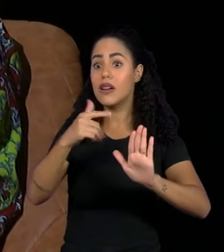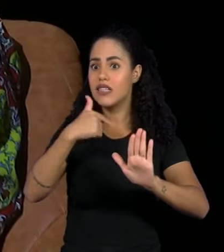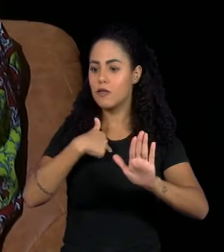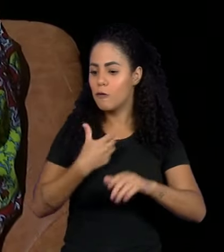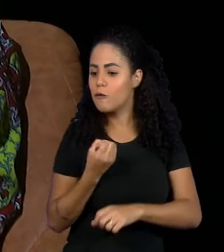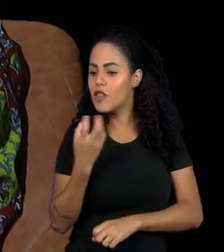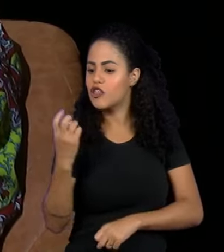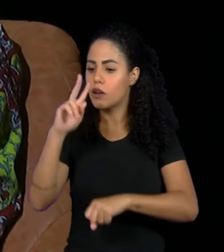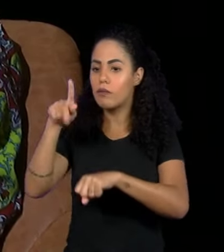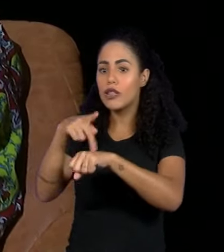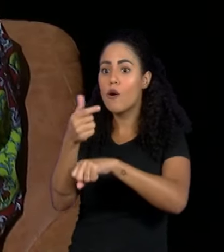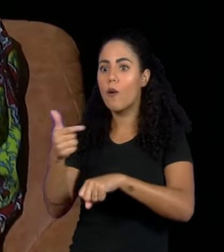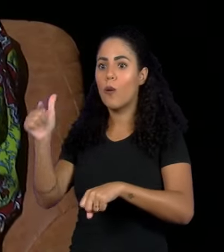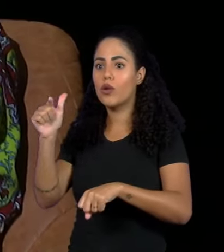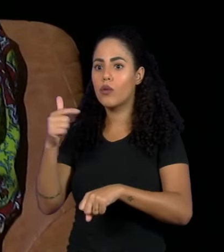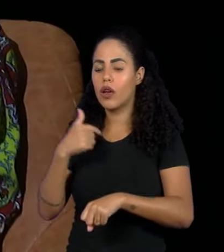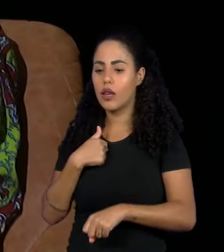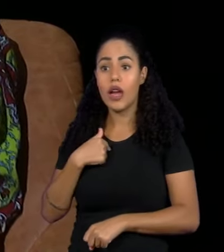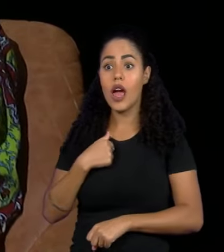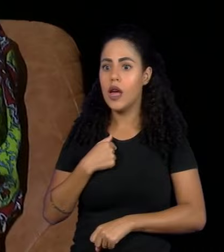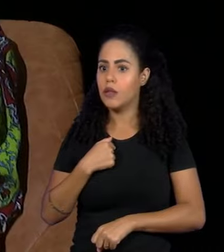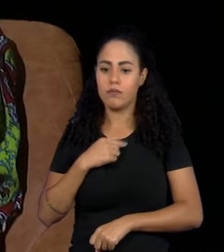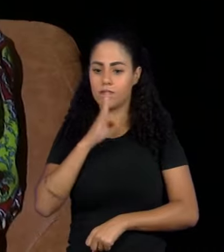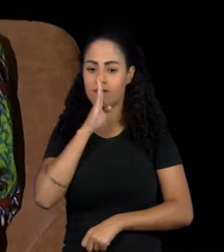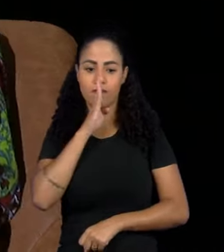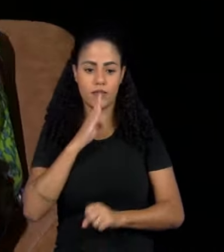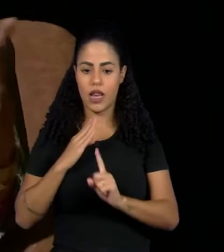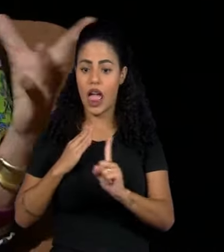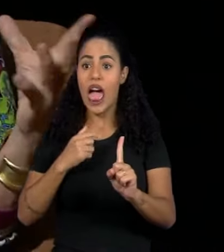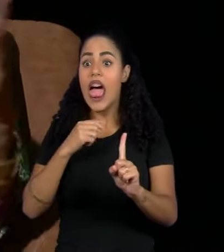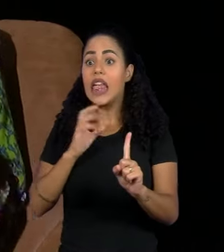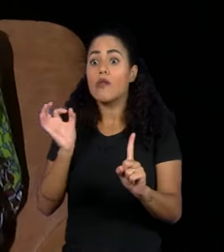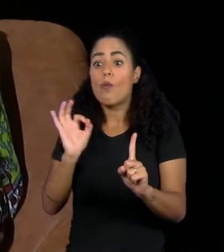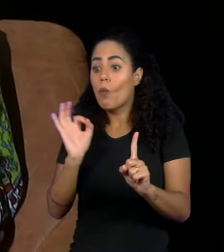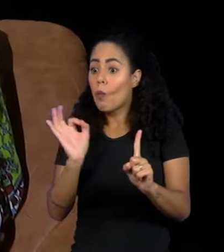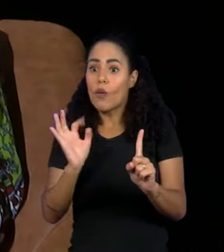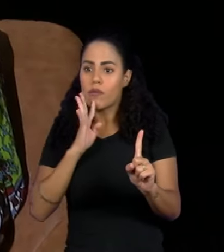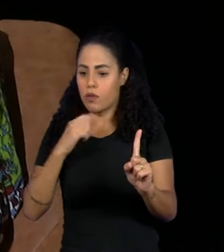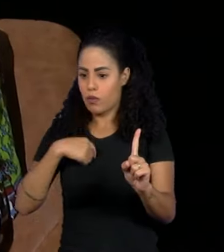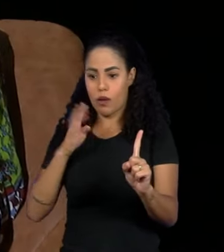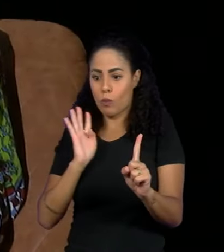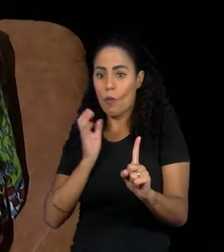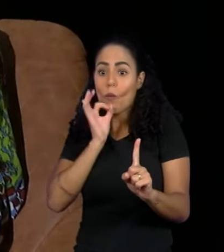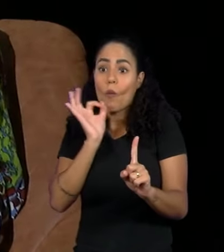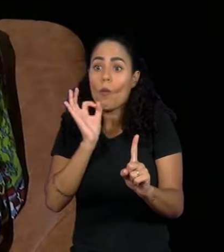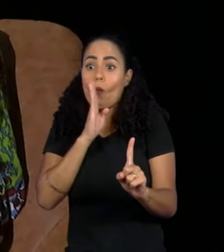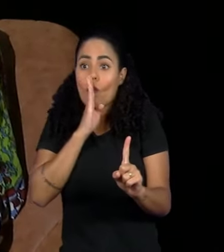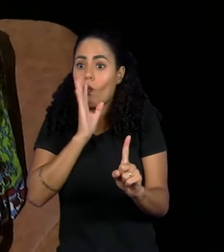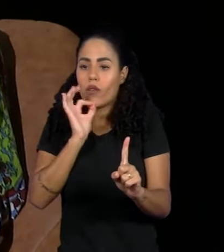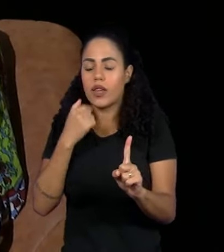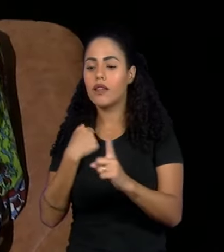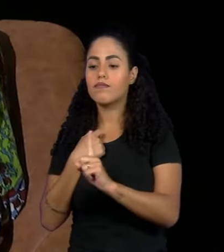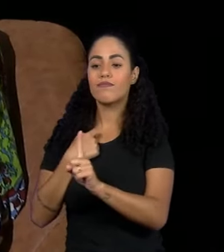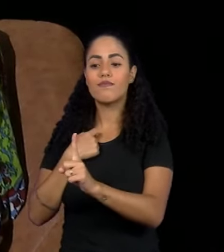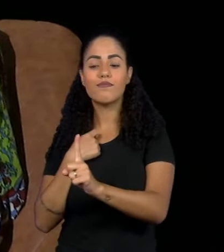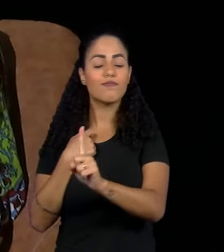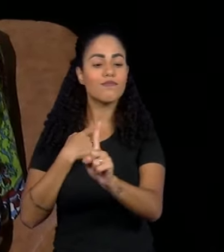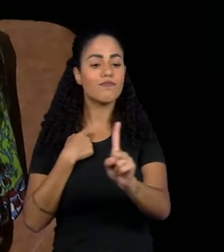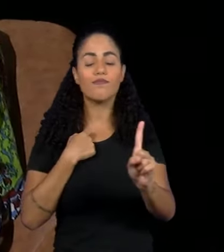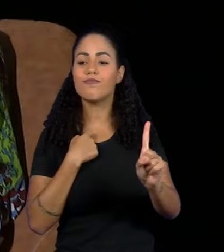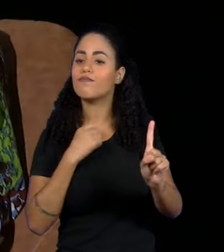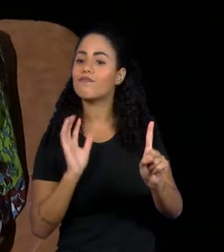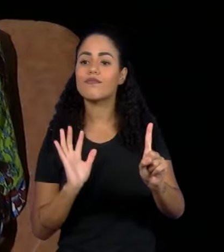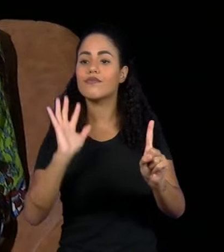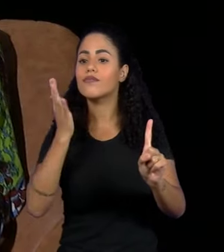branco. Então, eu sei, e ali, em vez do mundo se adaptar a mim, como muitas vezes acontece com pessoas